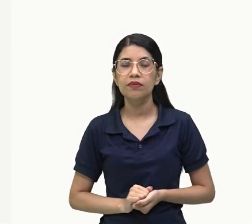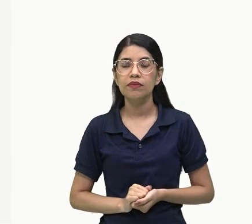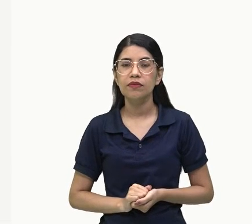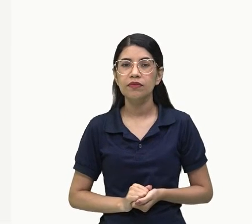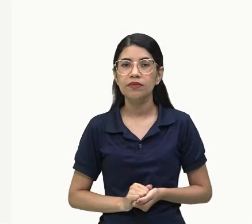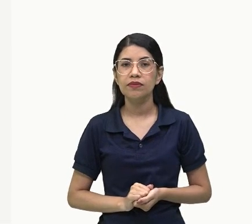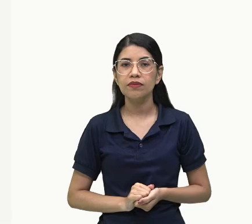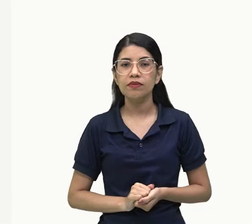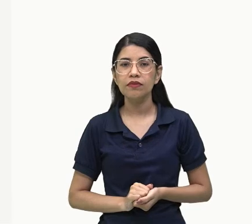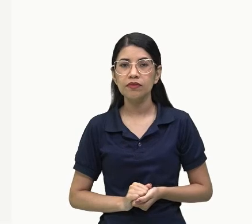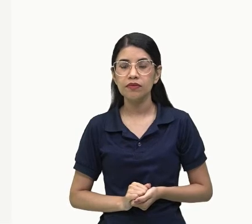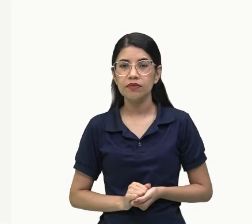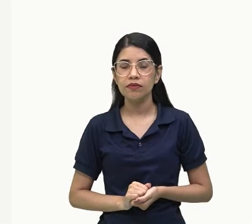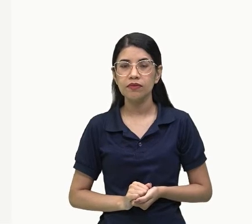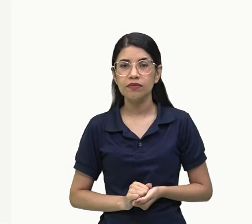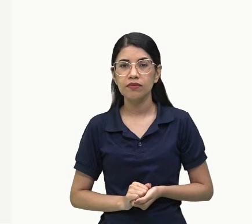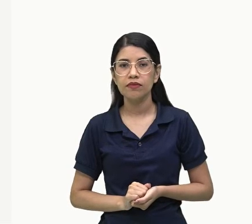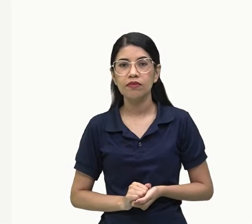primeiro.